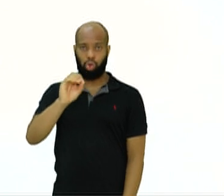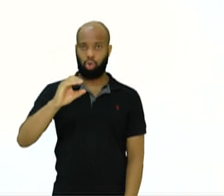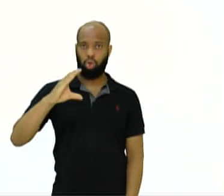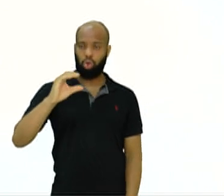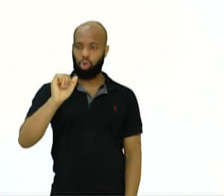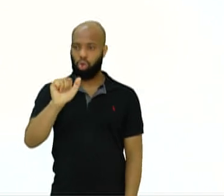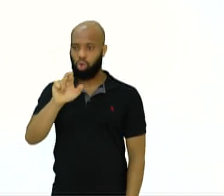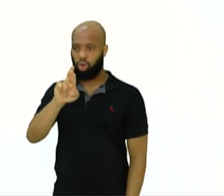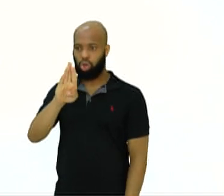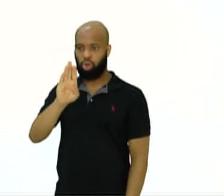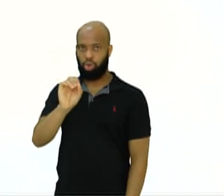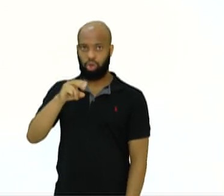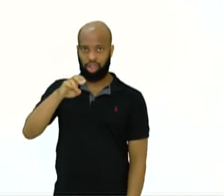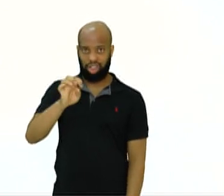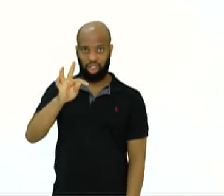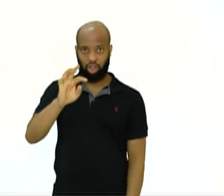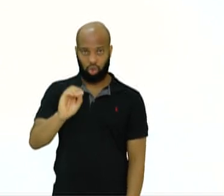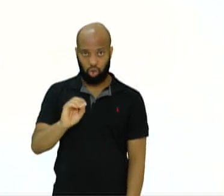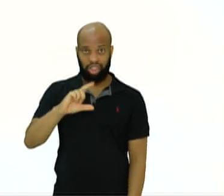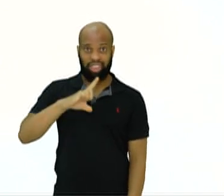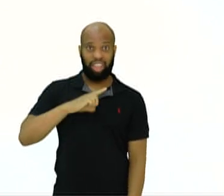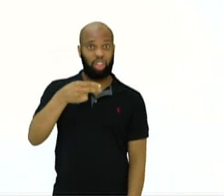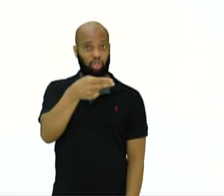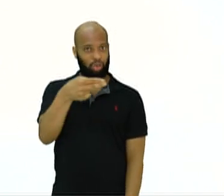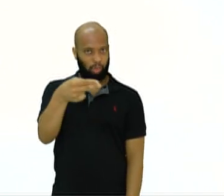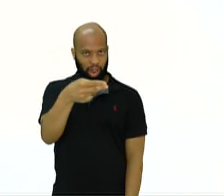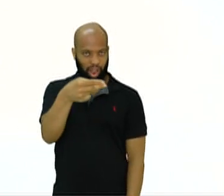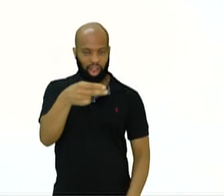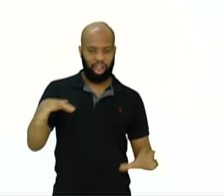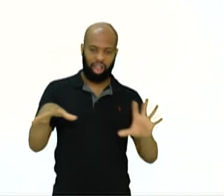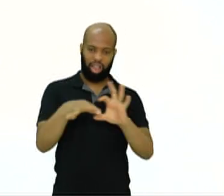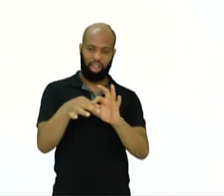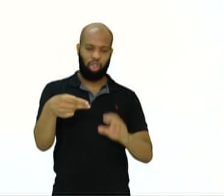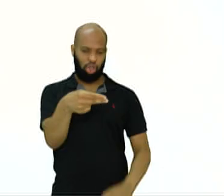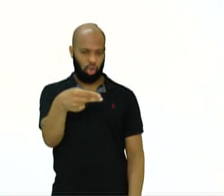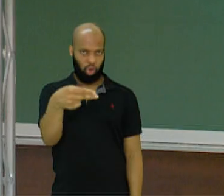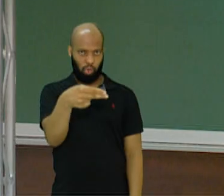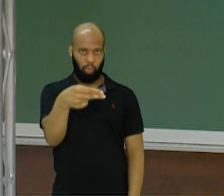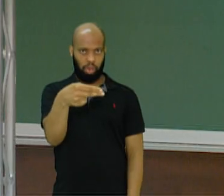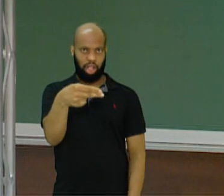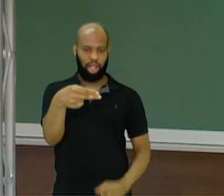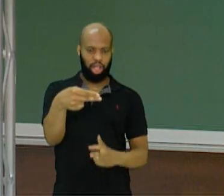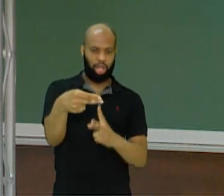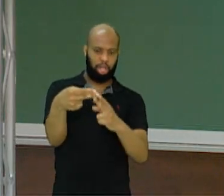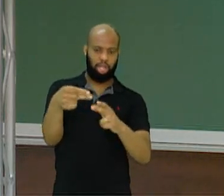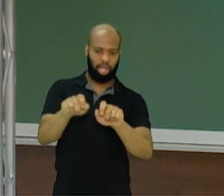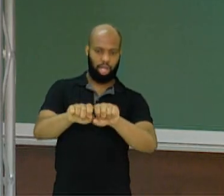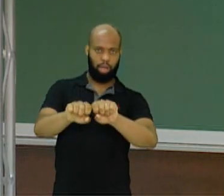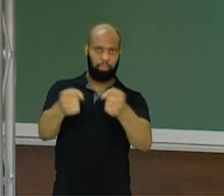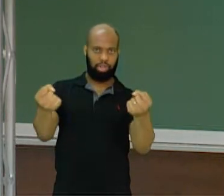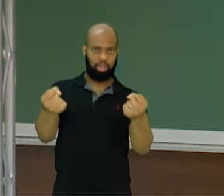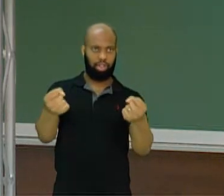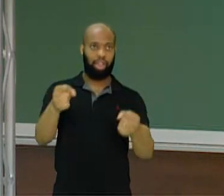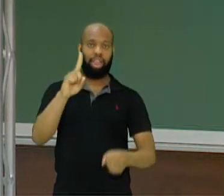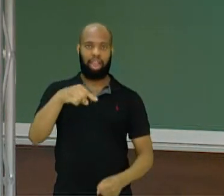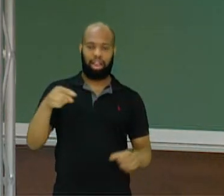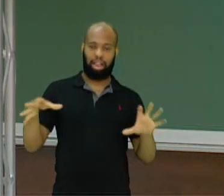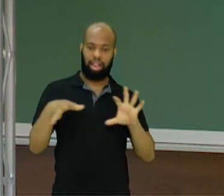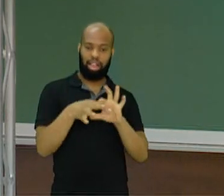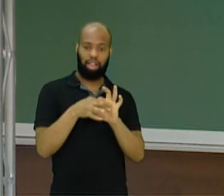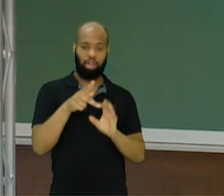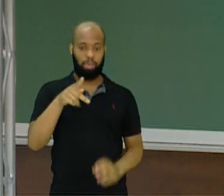que tem a dupla ligação, lembra? Essa dupla ela é rompida, ou a ligação π, se for um